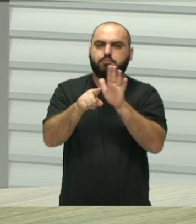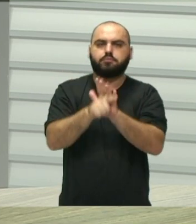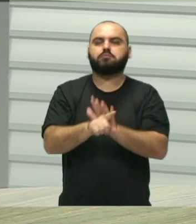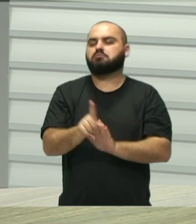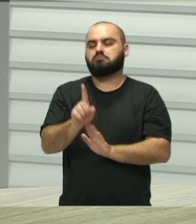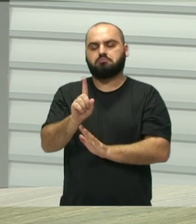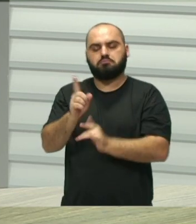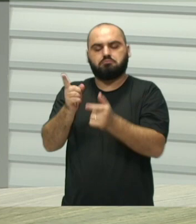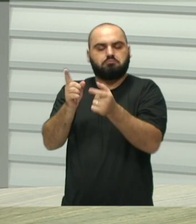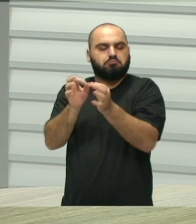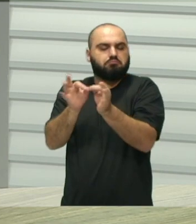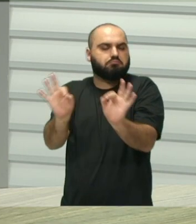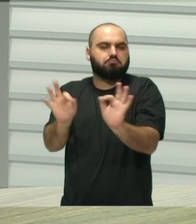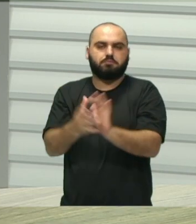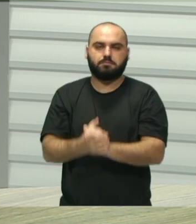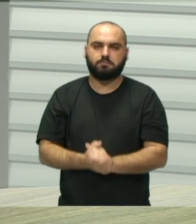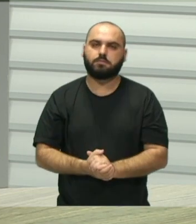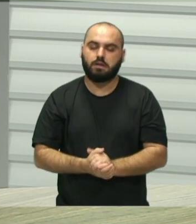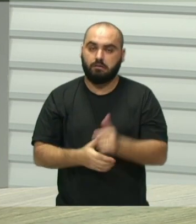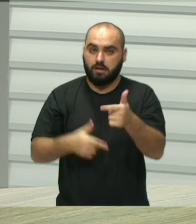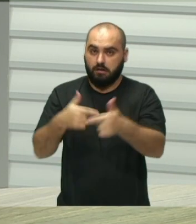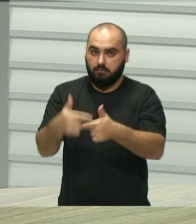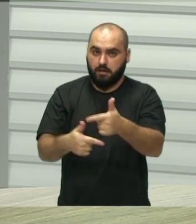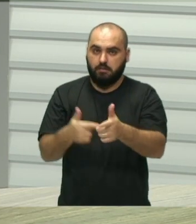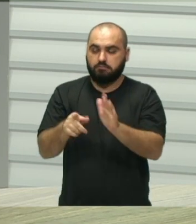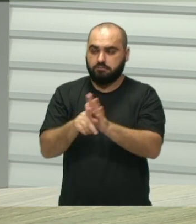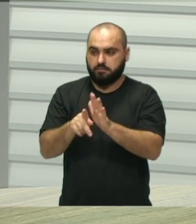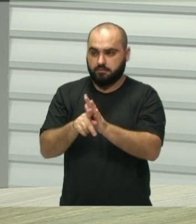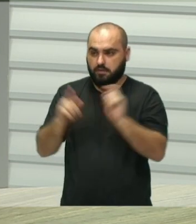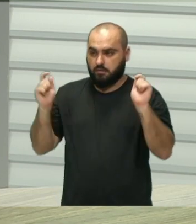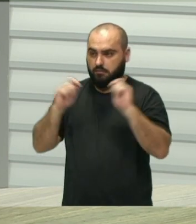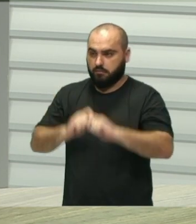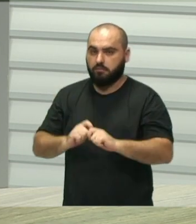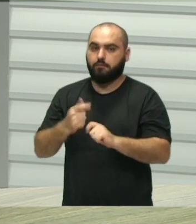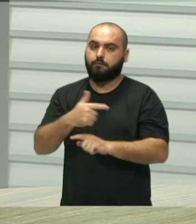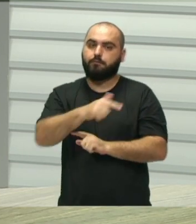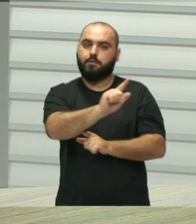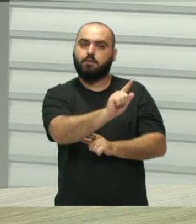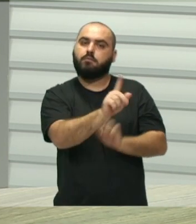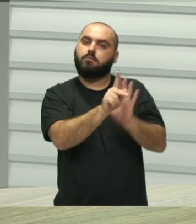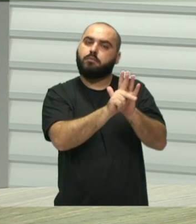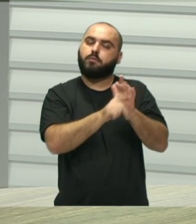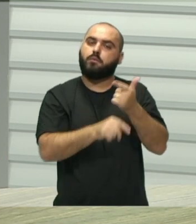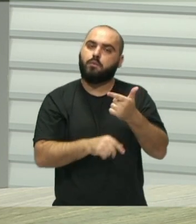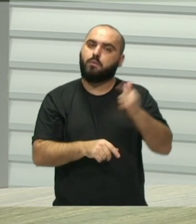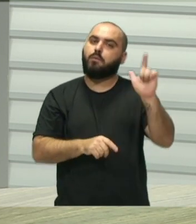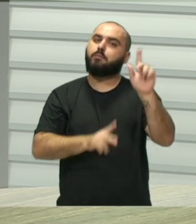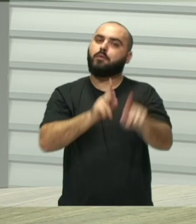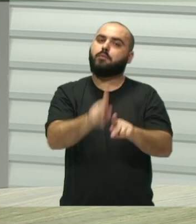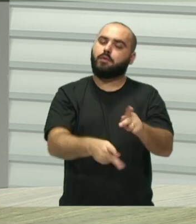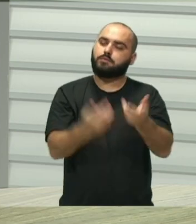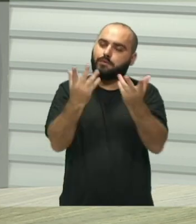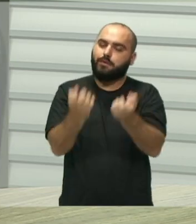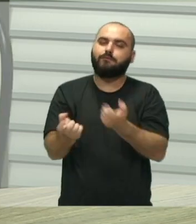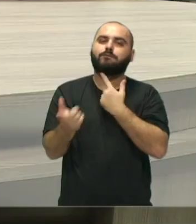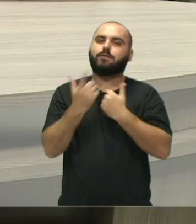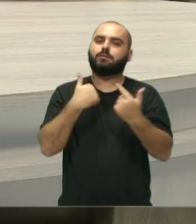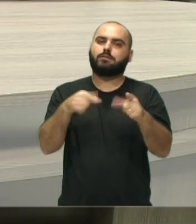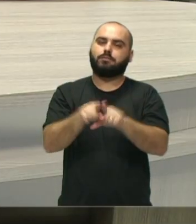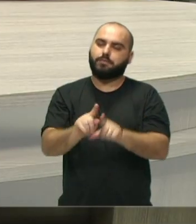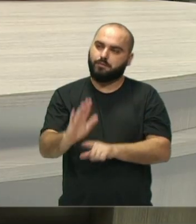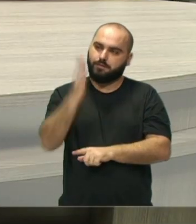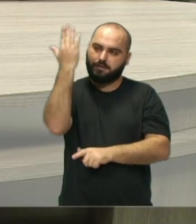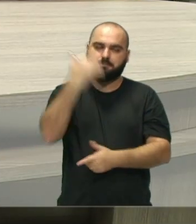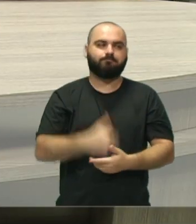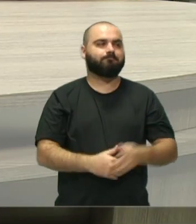que ele excede a nossa capacidade e passa pelo engajamento real da população, para que isso realmente aconteça.